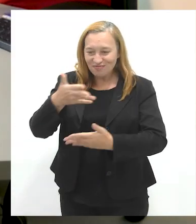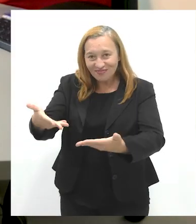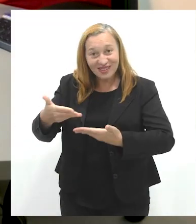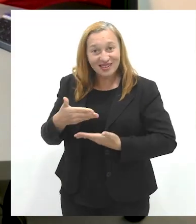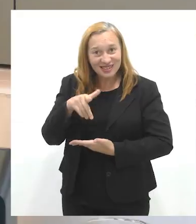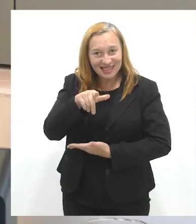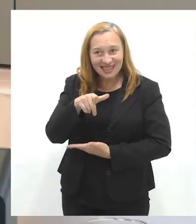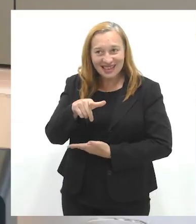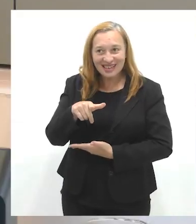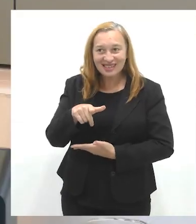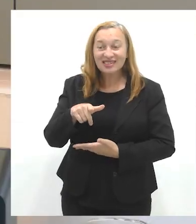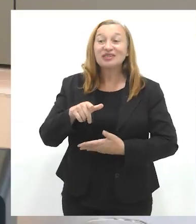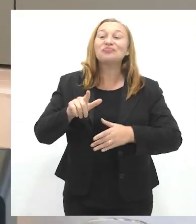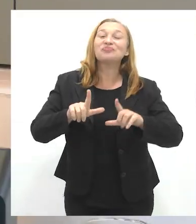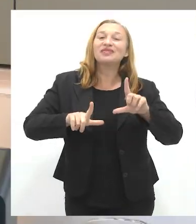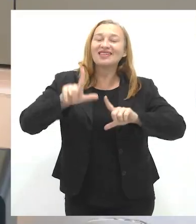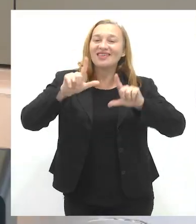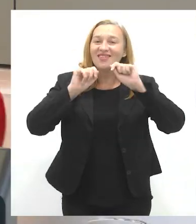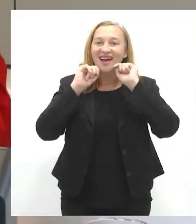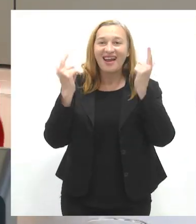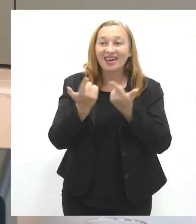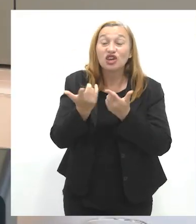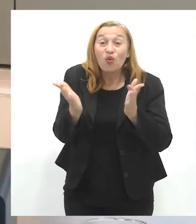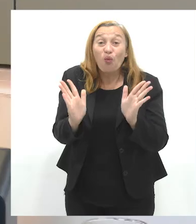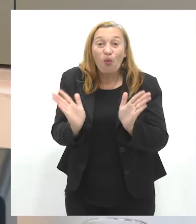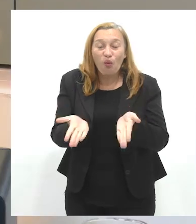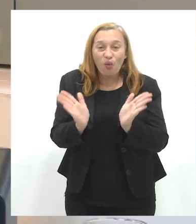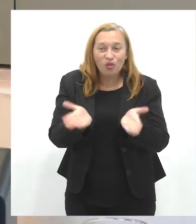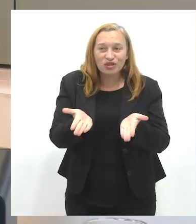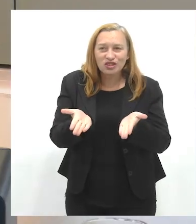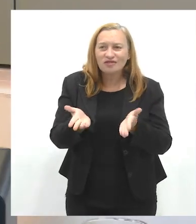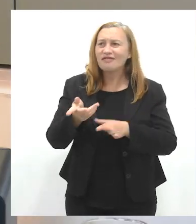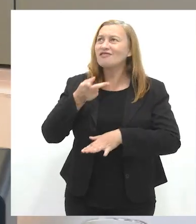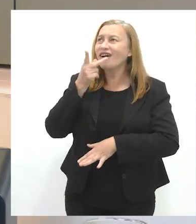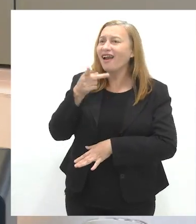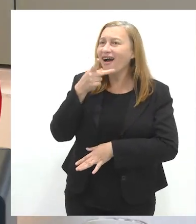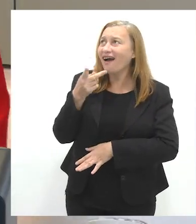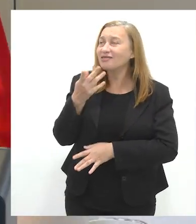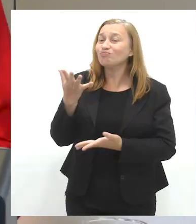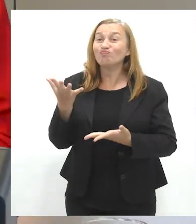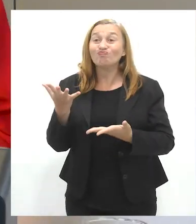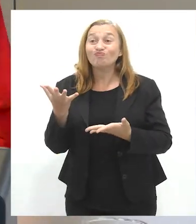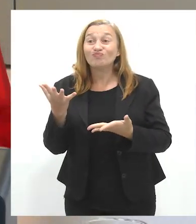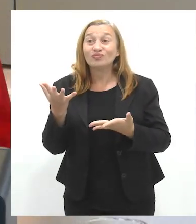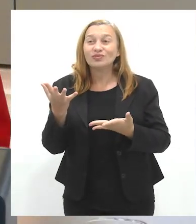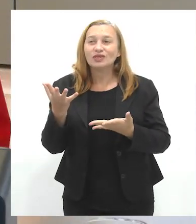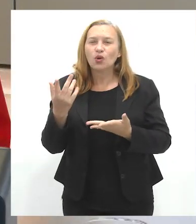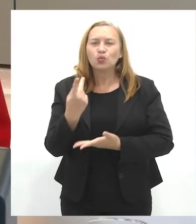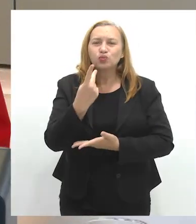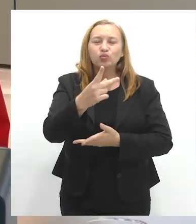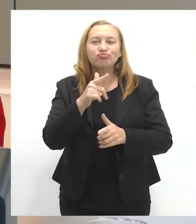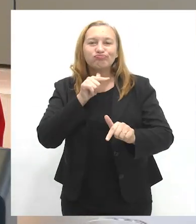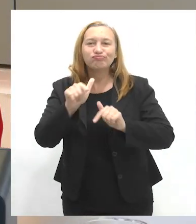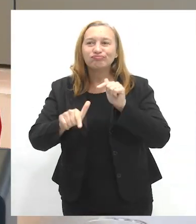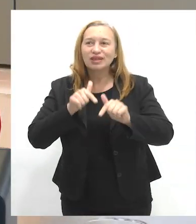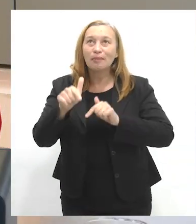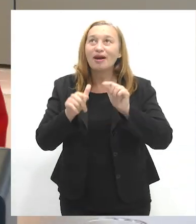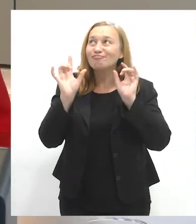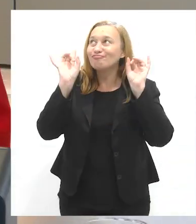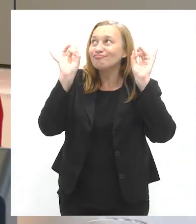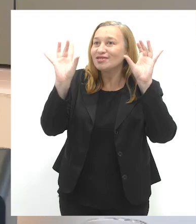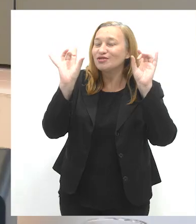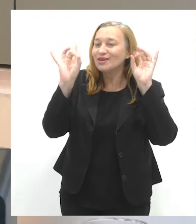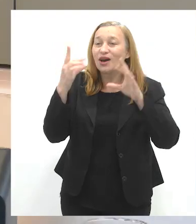aqui no estúdio da TV Alerj. E hoje a gente vai falar sobre o seu trabalho em